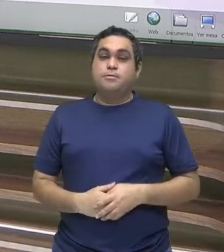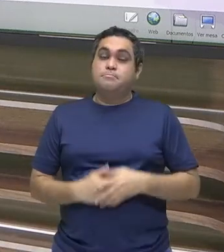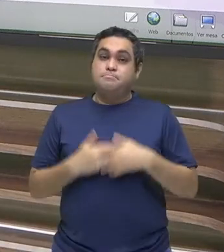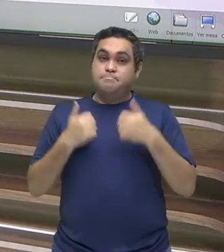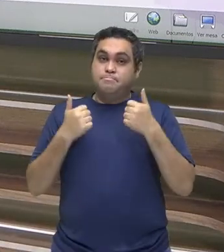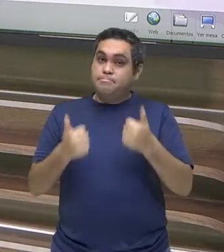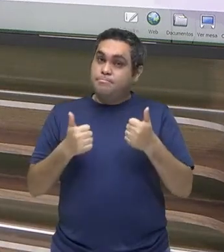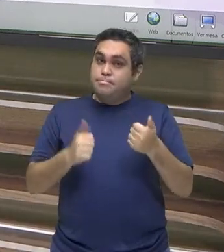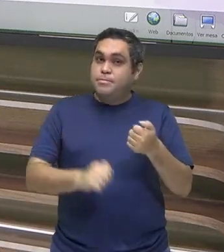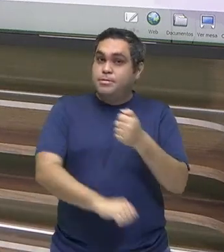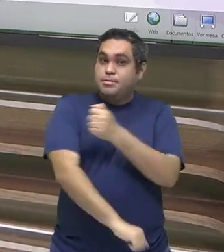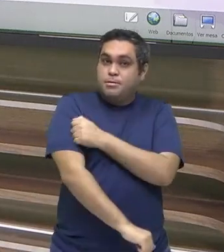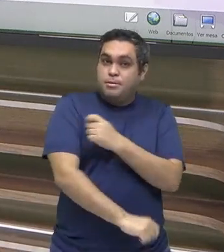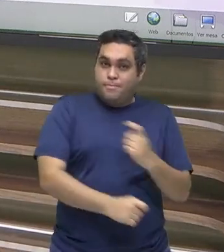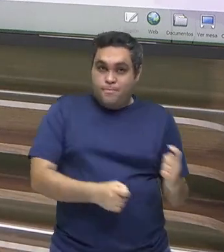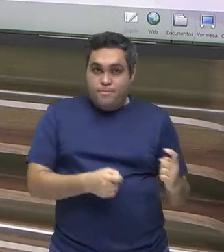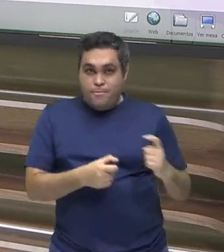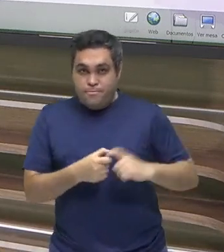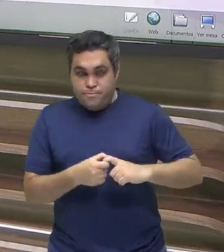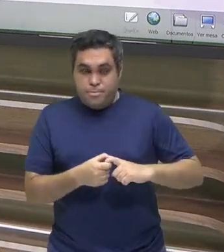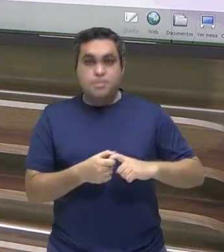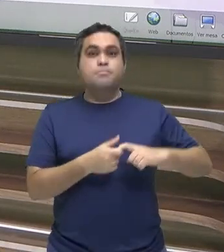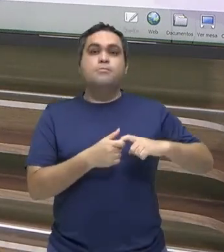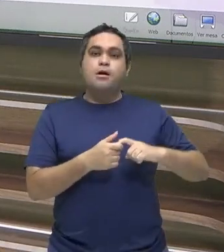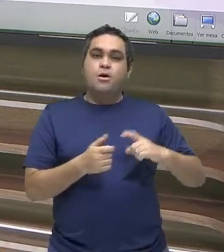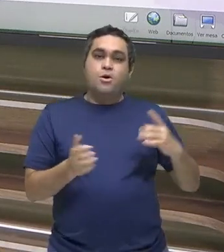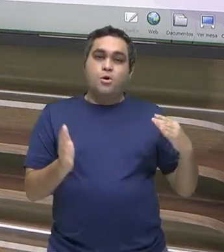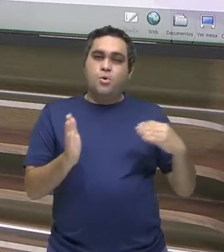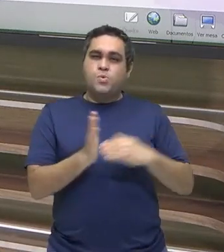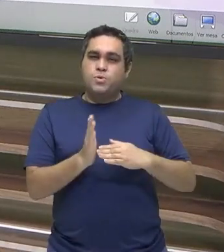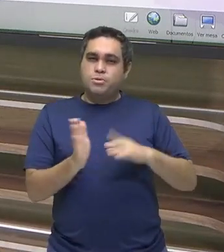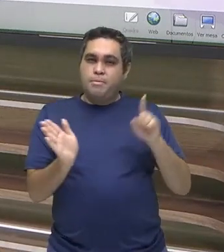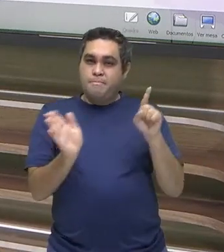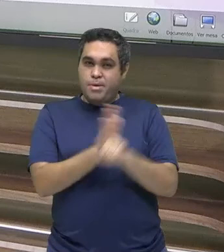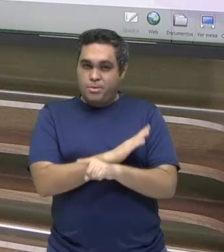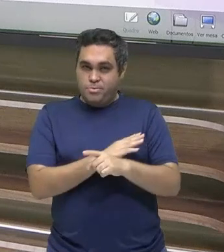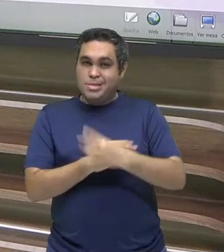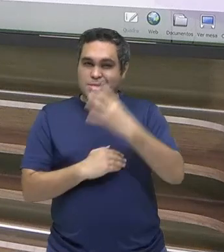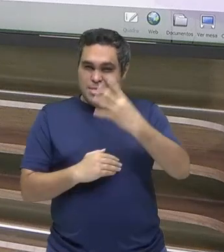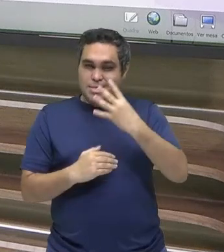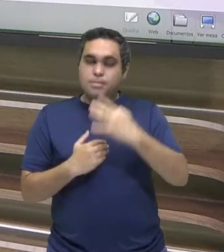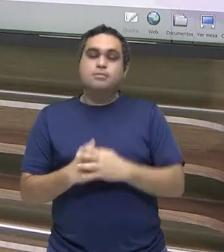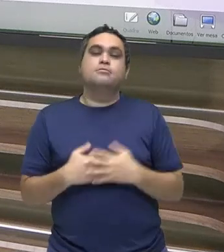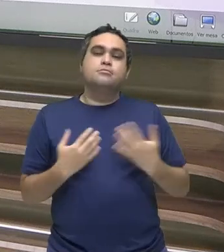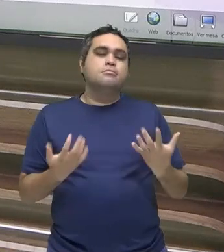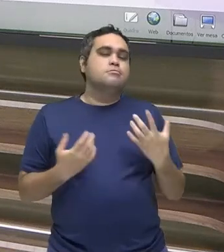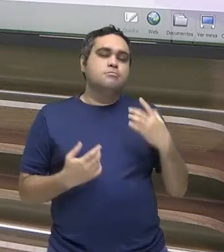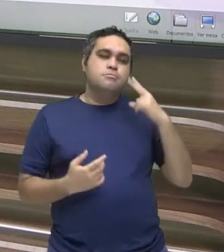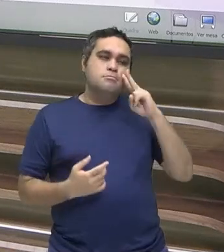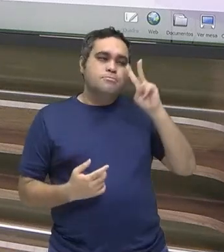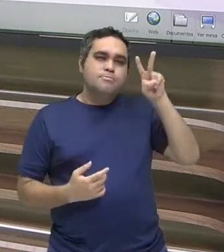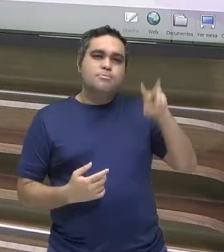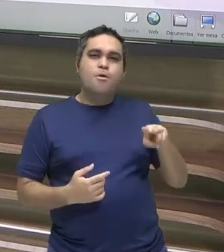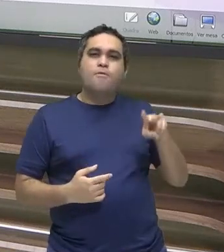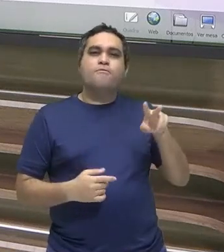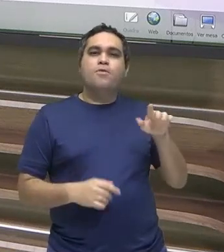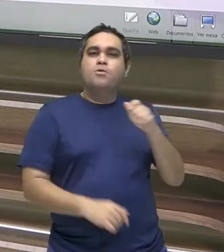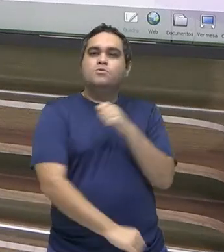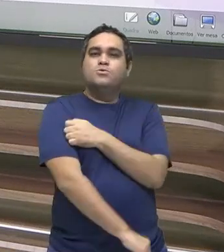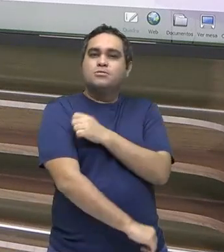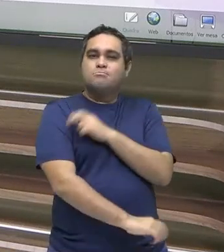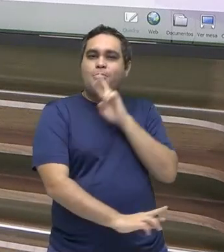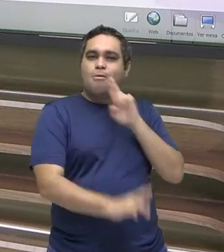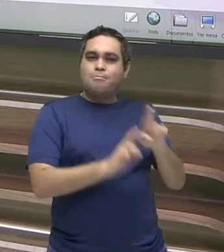Muito bem, queridos alunos, estamos de volta para a nossa quarta e última interatividade de hoje. Vamos ver aqui as respostas dos